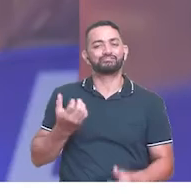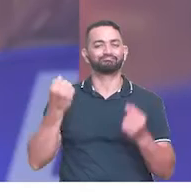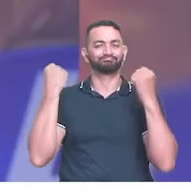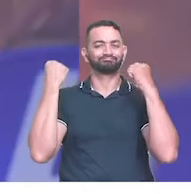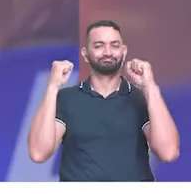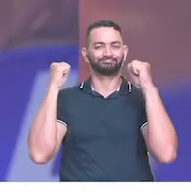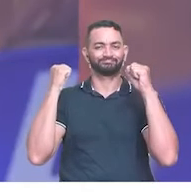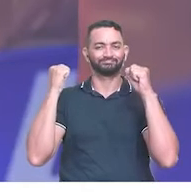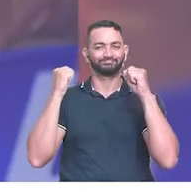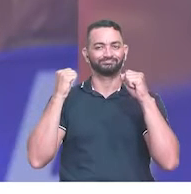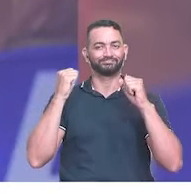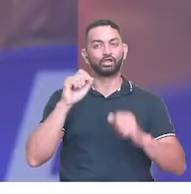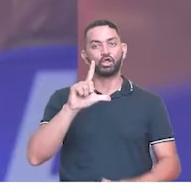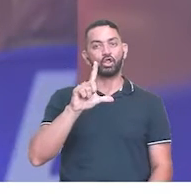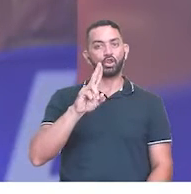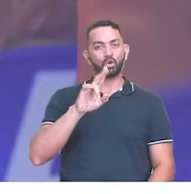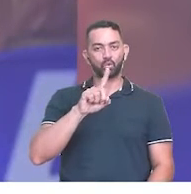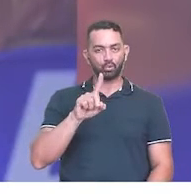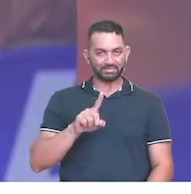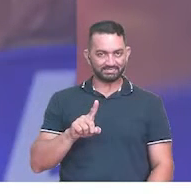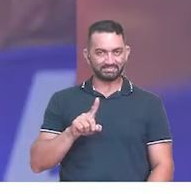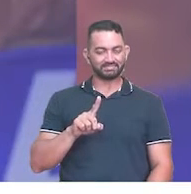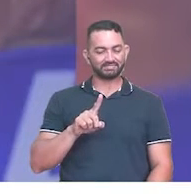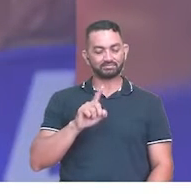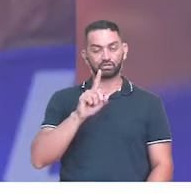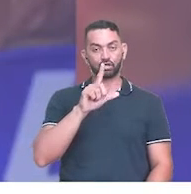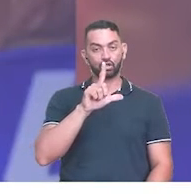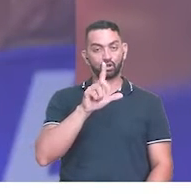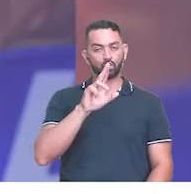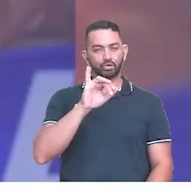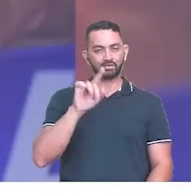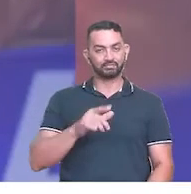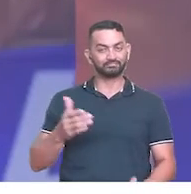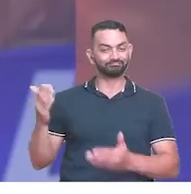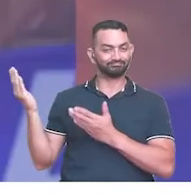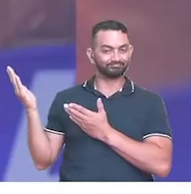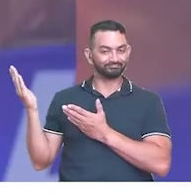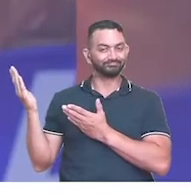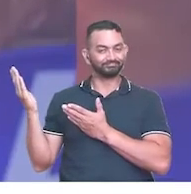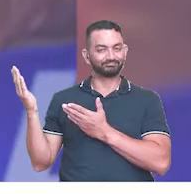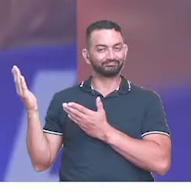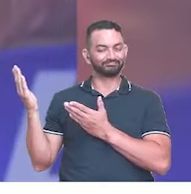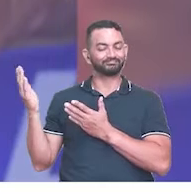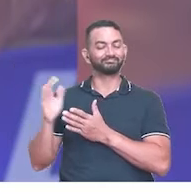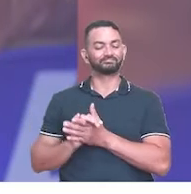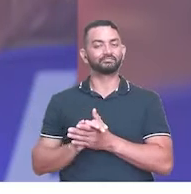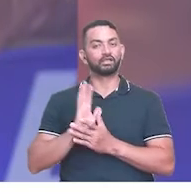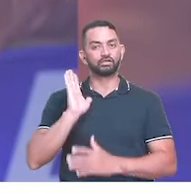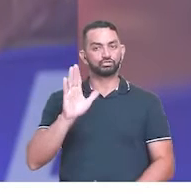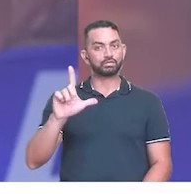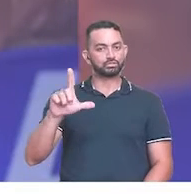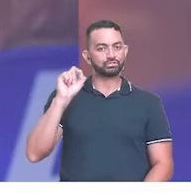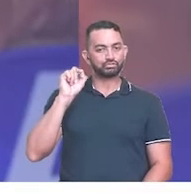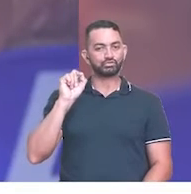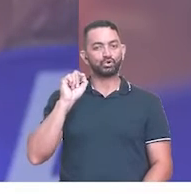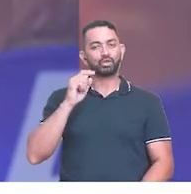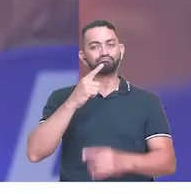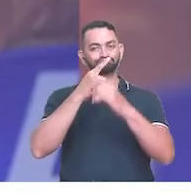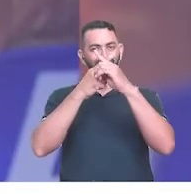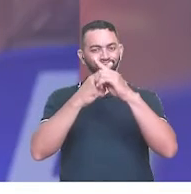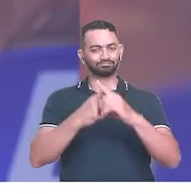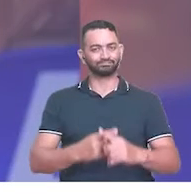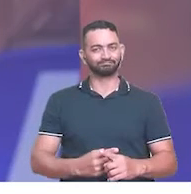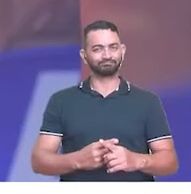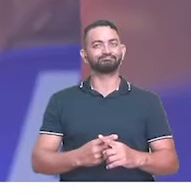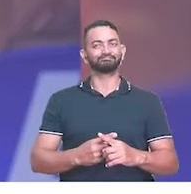pedido de ajuda do fisiculturista imperatrizense Luiz Felipe A Jéssica é esse que tá na imagem desse momento ele foi selecionado